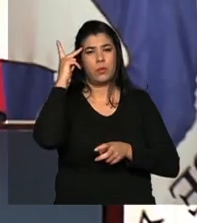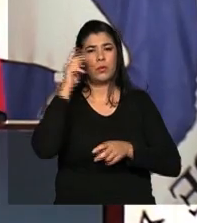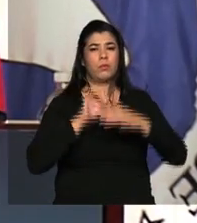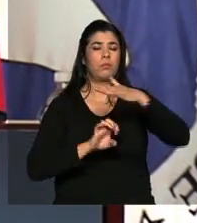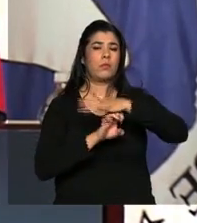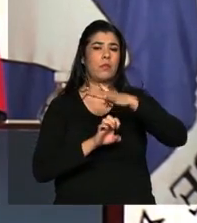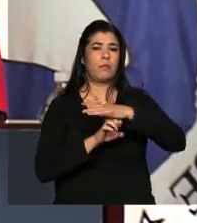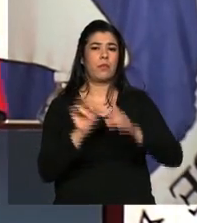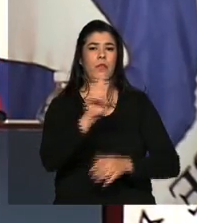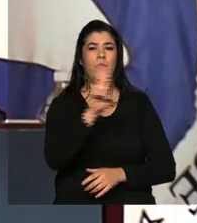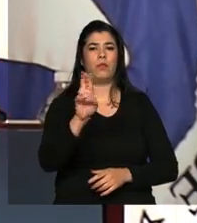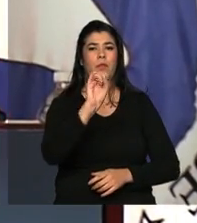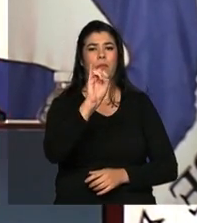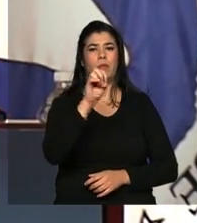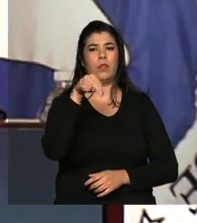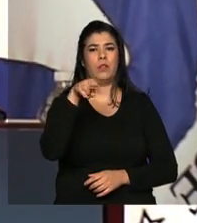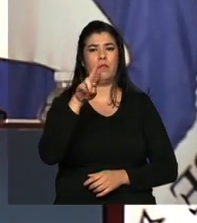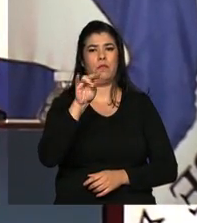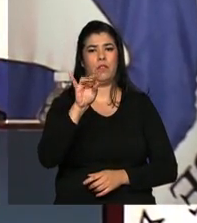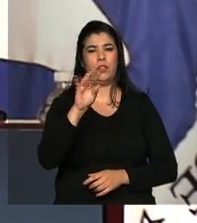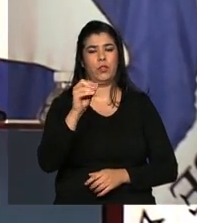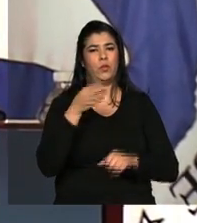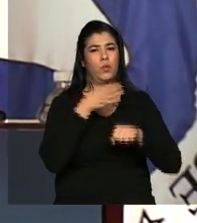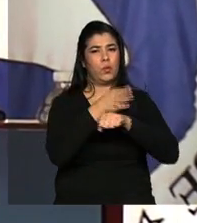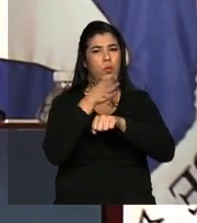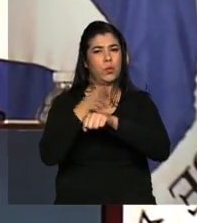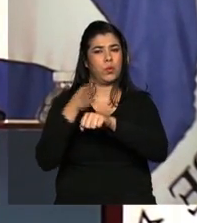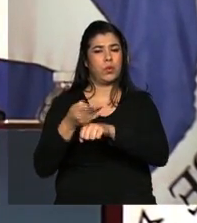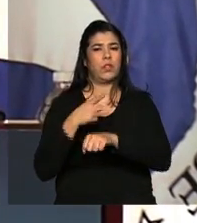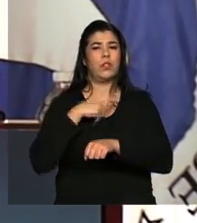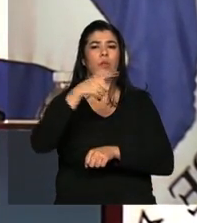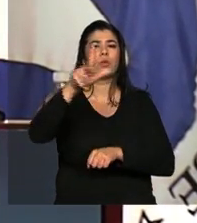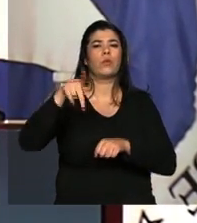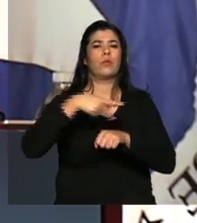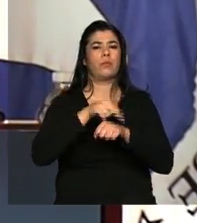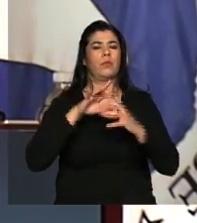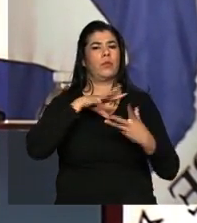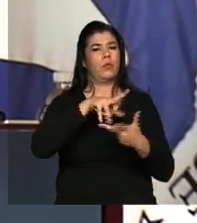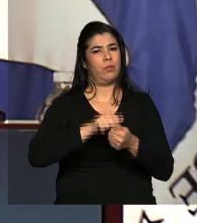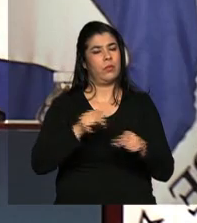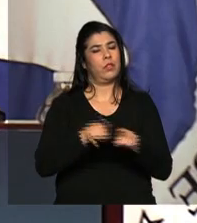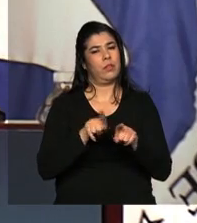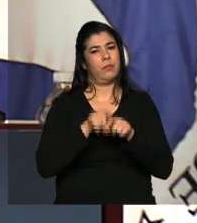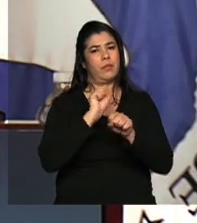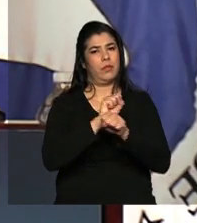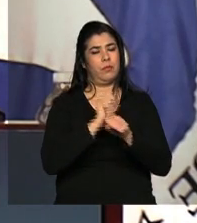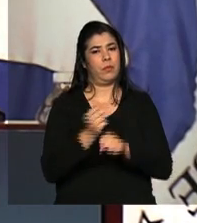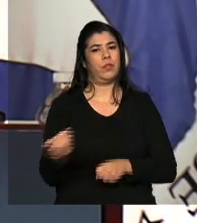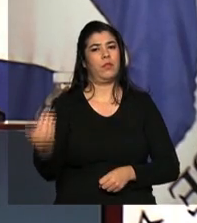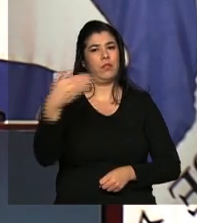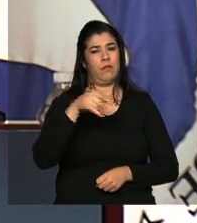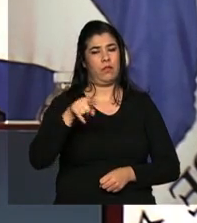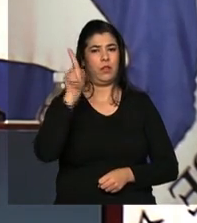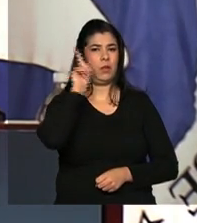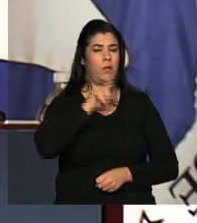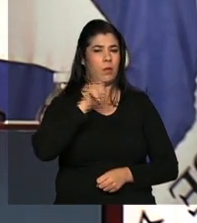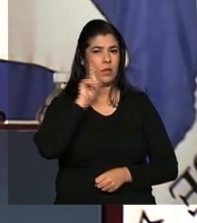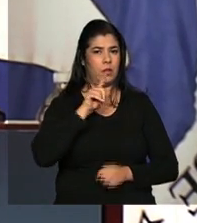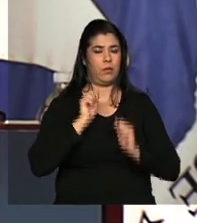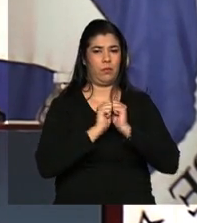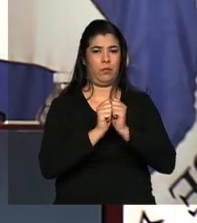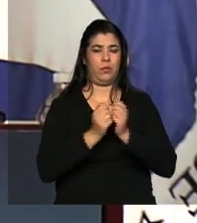Investidores que provêm de vários países do mundo. Espero que venham também aqui dos Estados